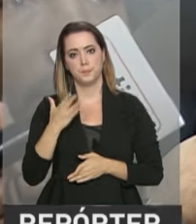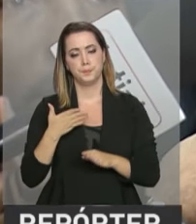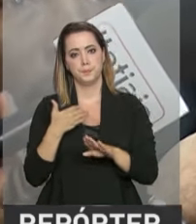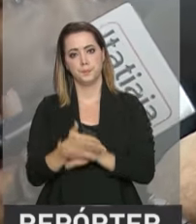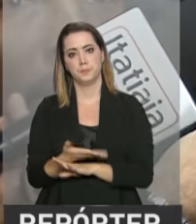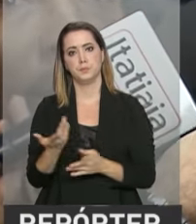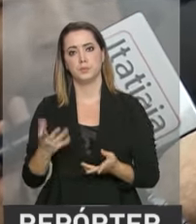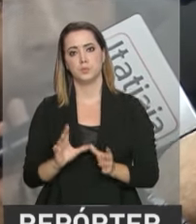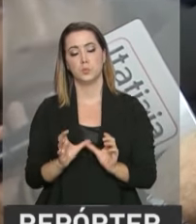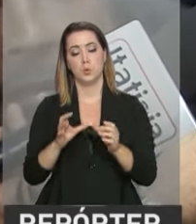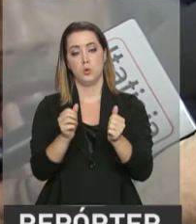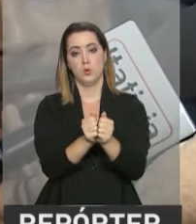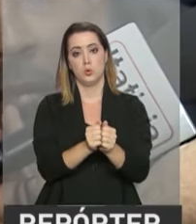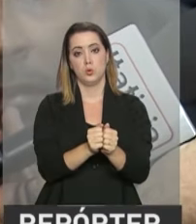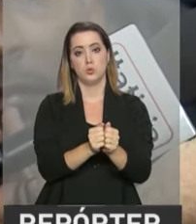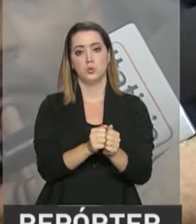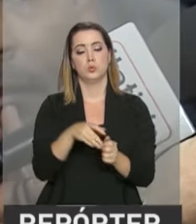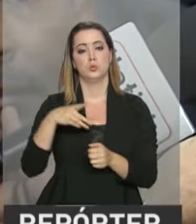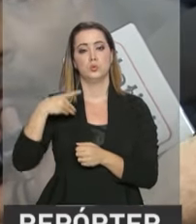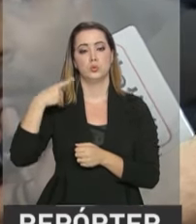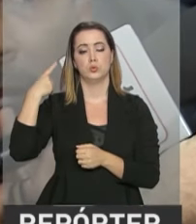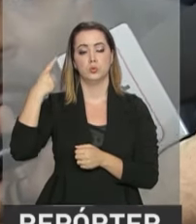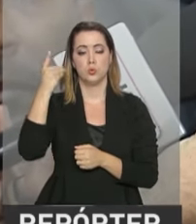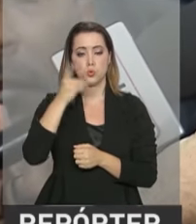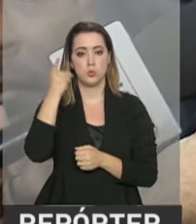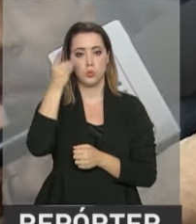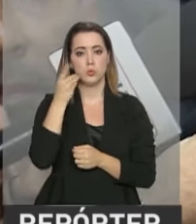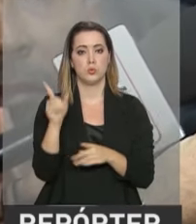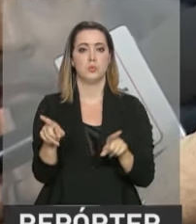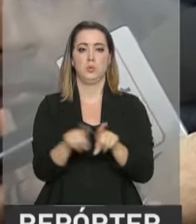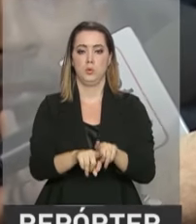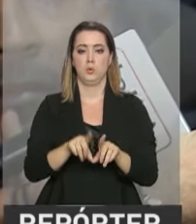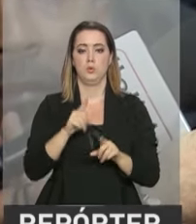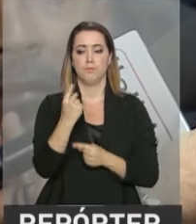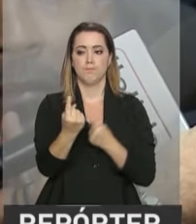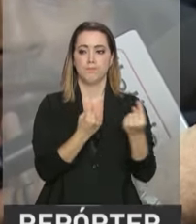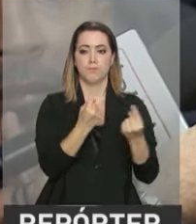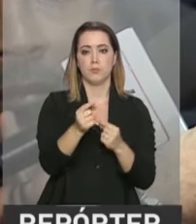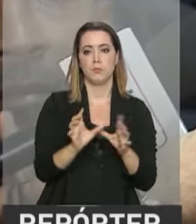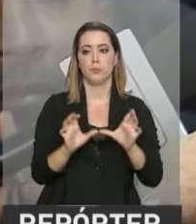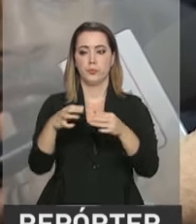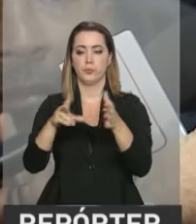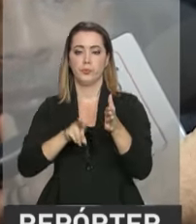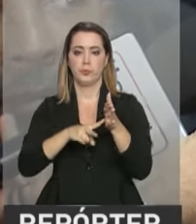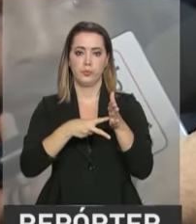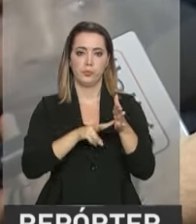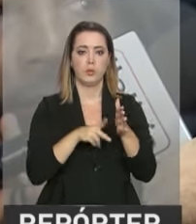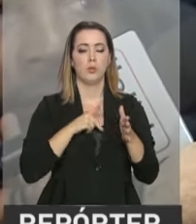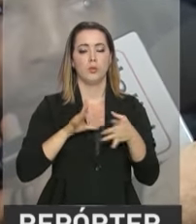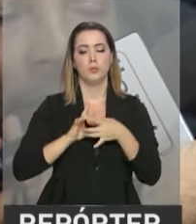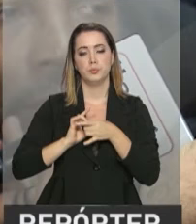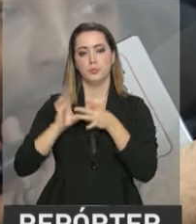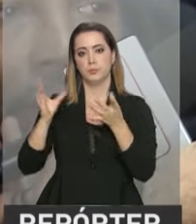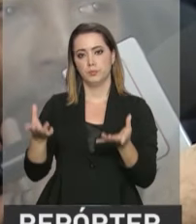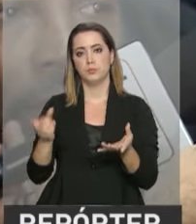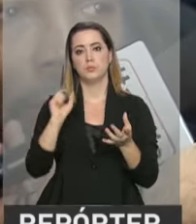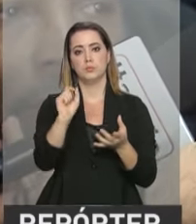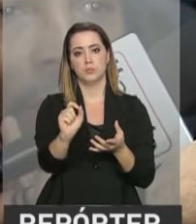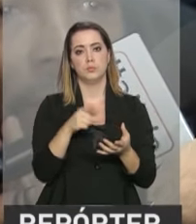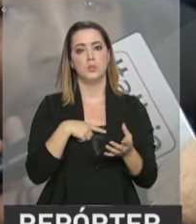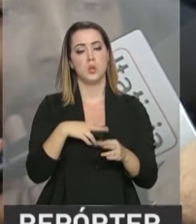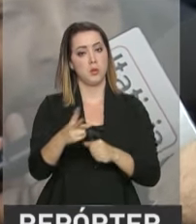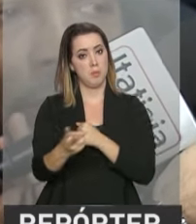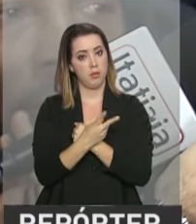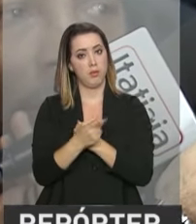garantido junto com os deputados né estão presentes mas principalmente com cada uma das centrais que terá a liberdade e as condições para